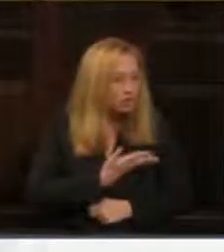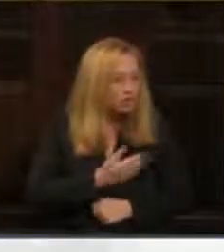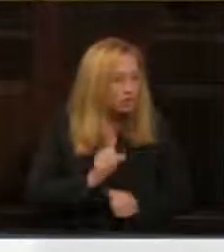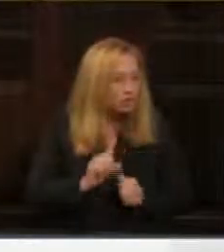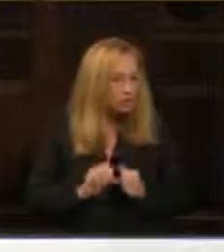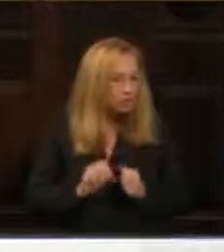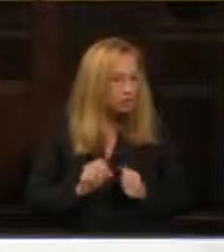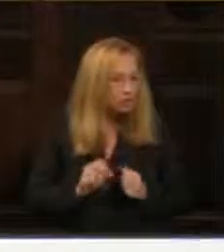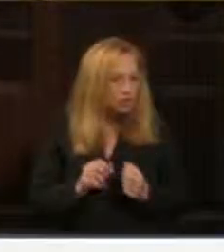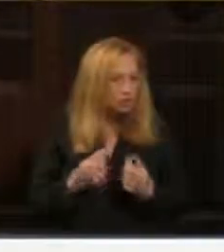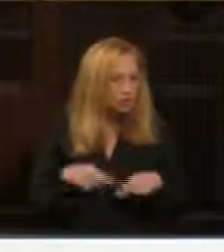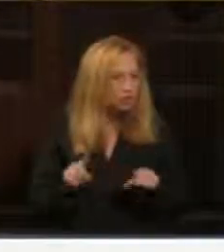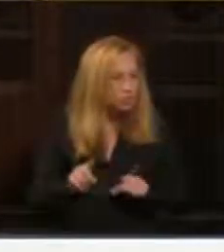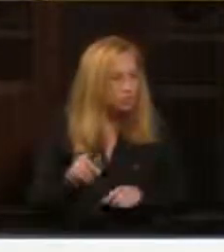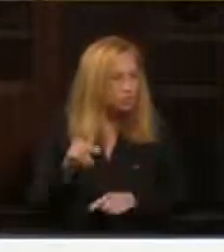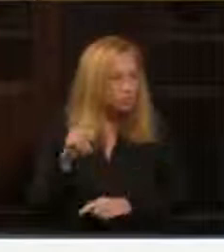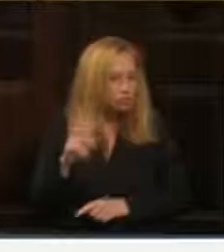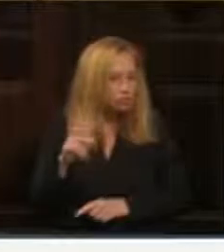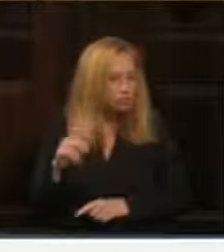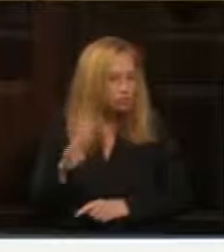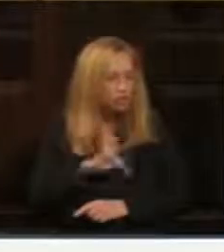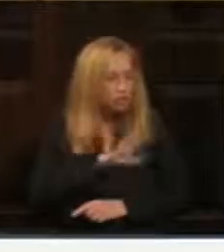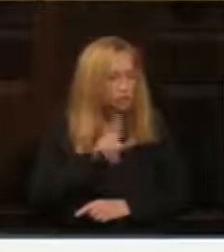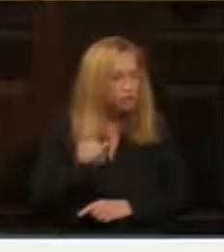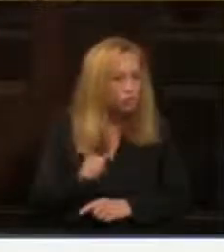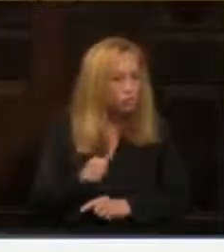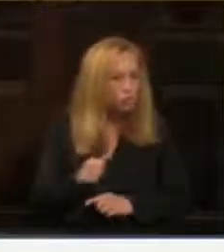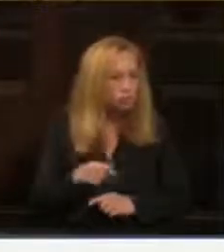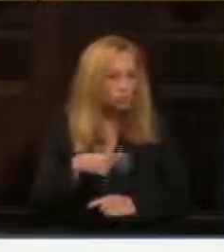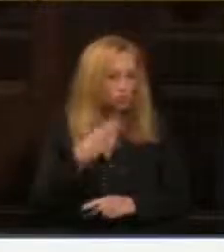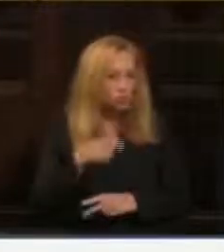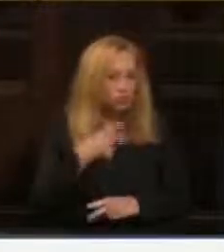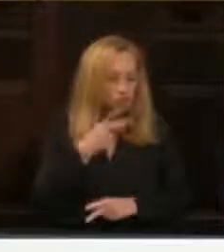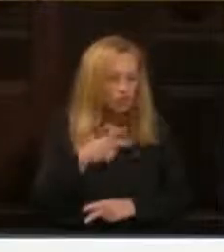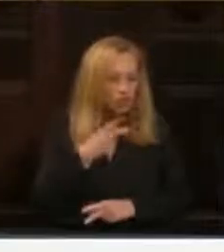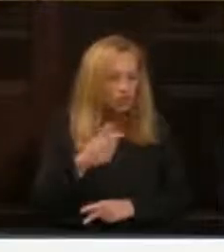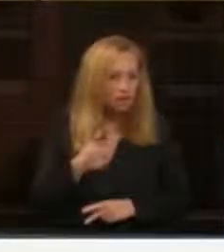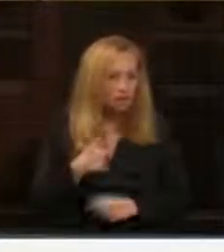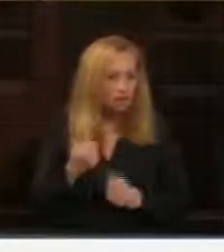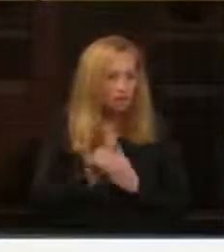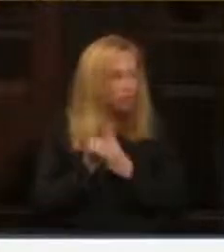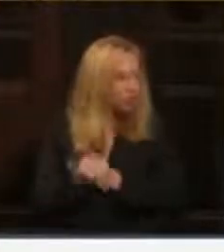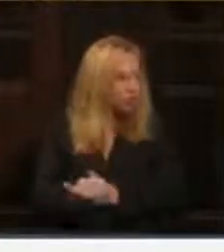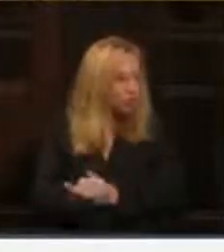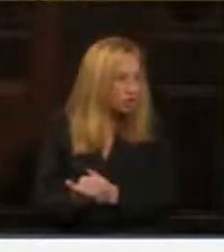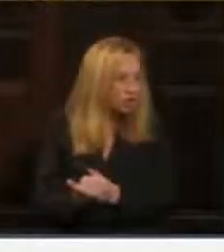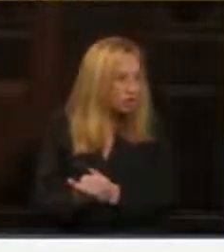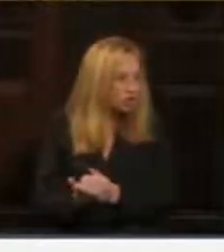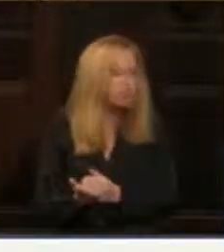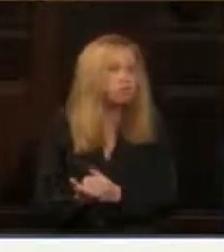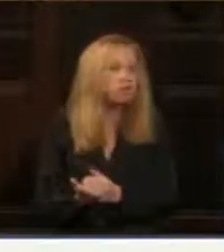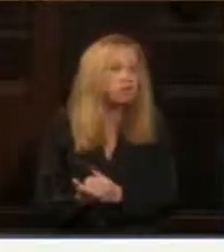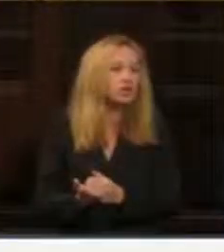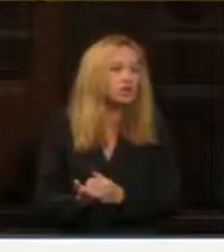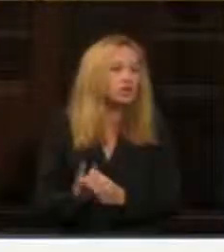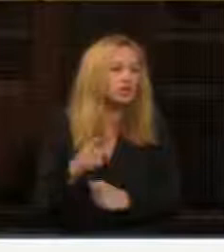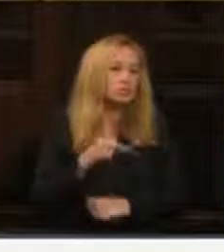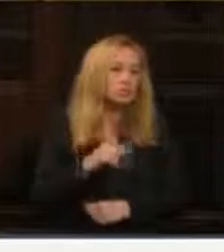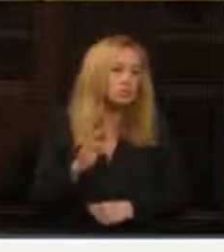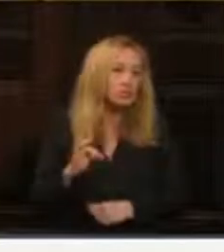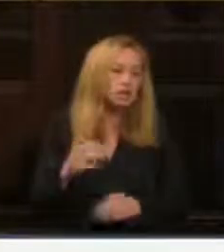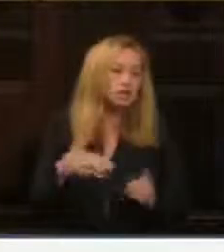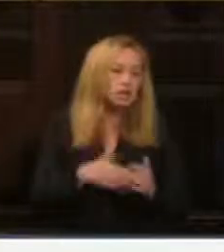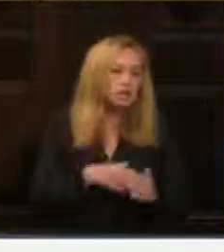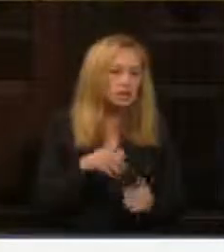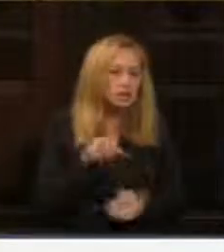PT durante todo o ciclo de governo. Não apoiei os candidatos do PT à presidência até esse ano que passou agora,